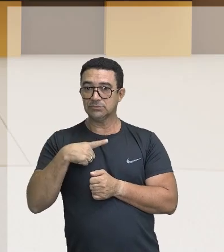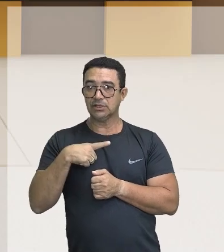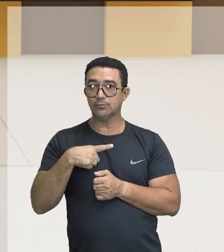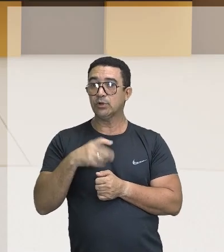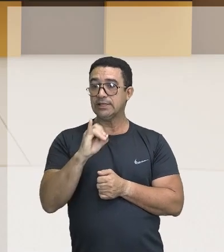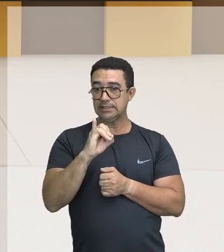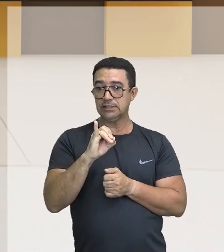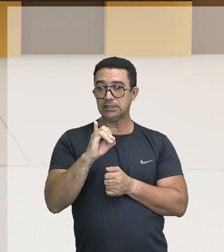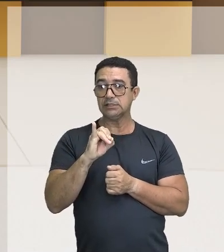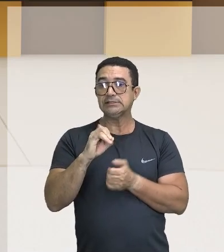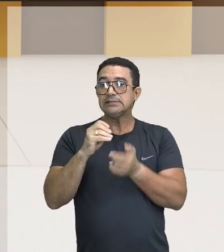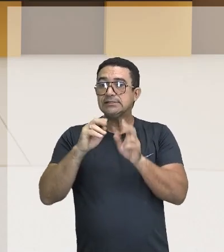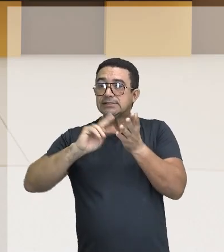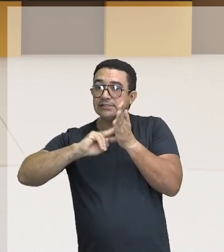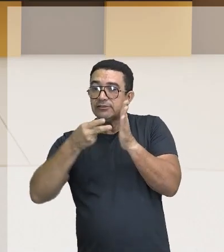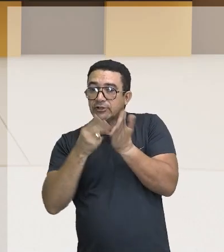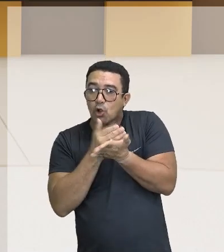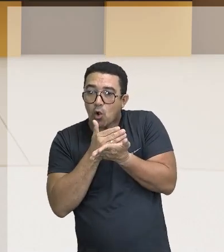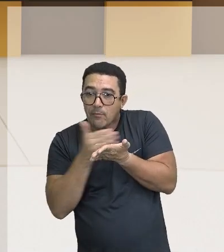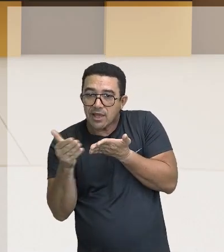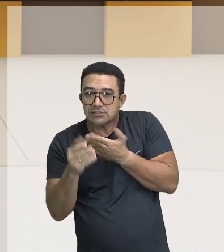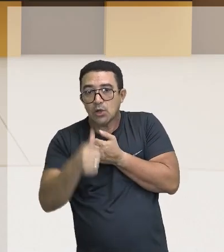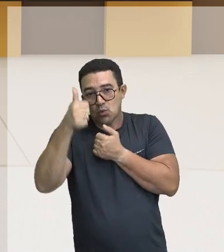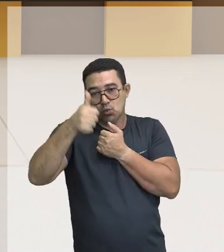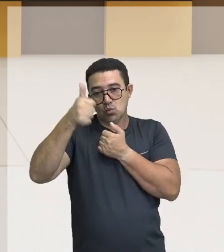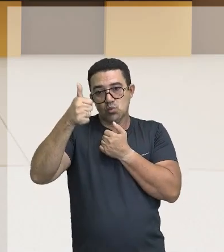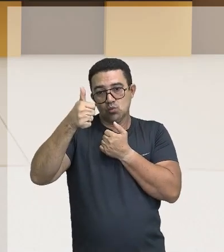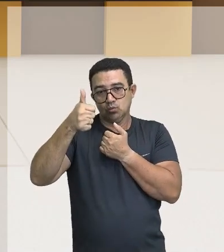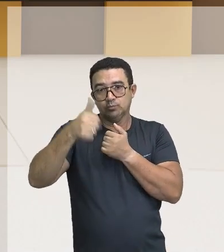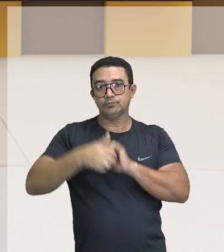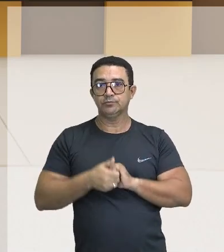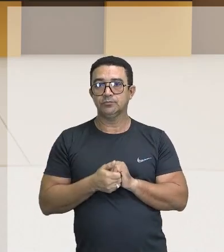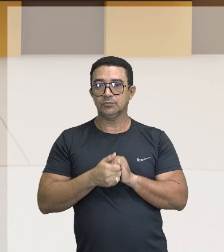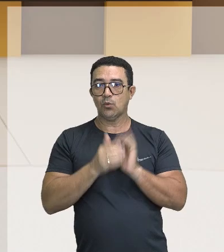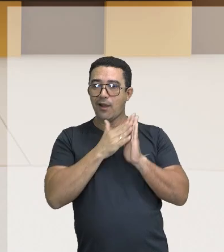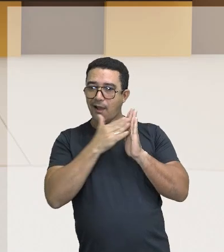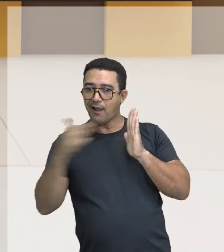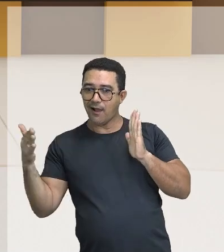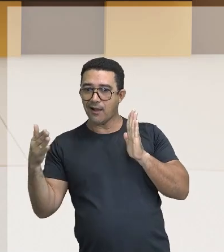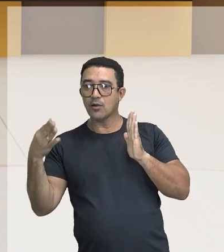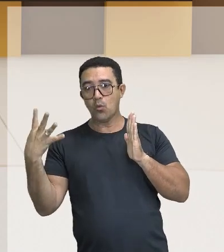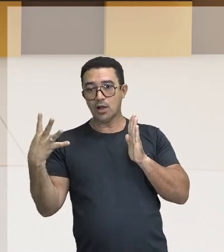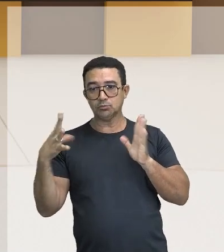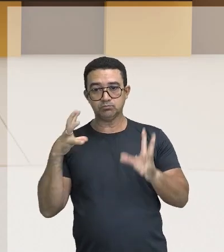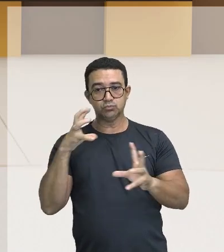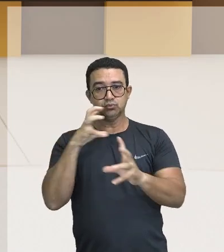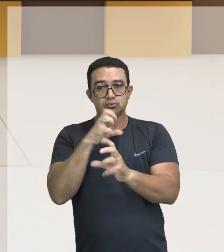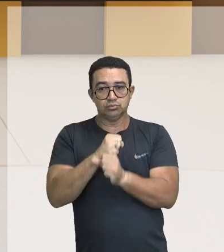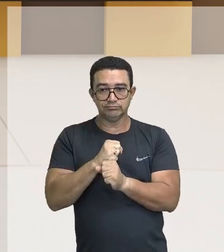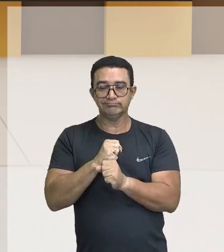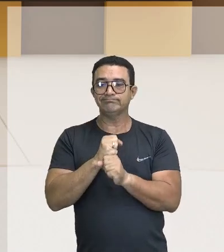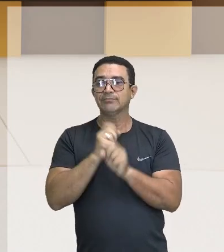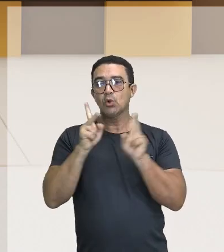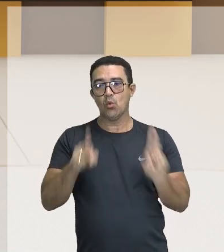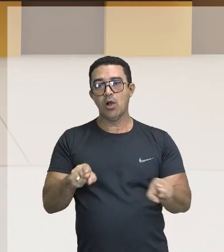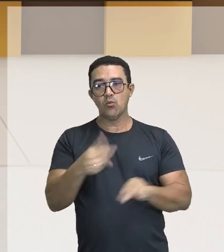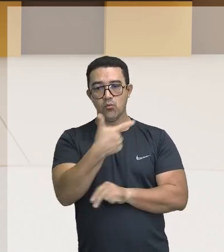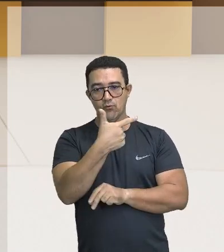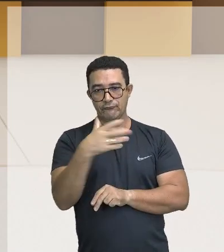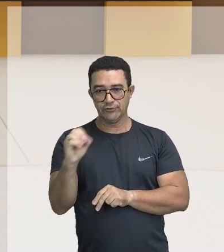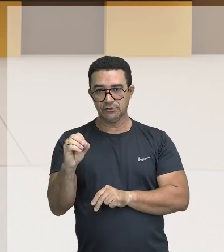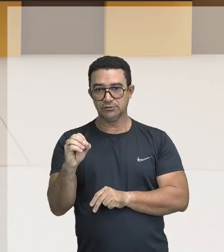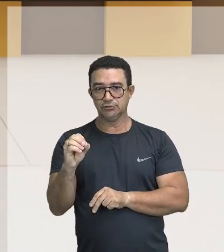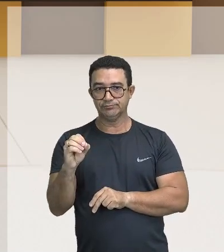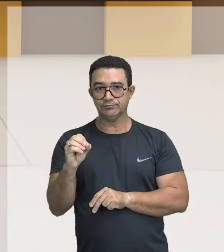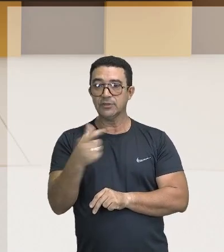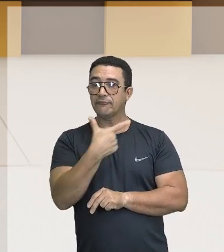ali no início, indicando que é 1, e sinaliza lá em cima que vai até 4. O somatório de tudo isso é igual a 20, que